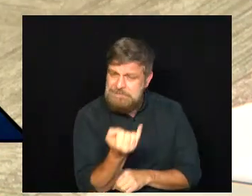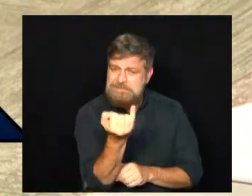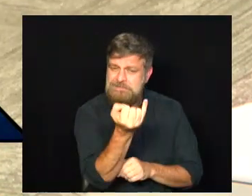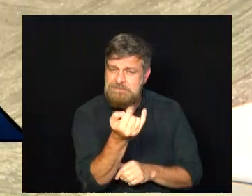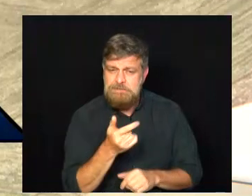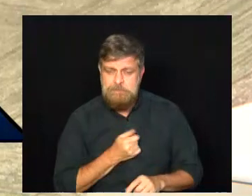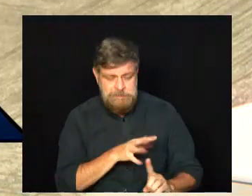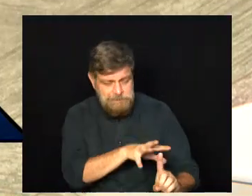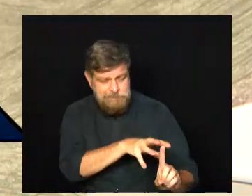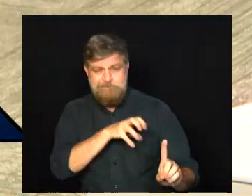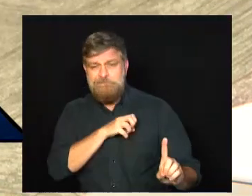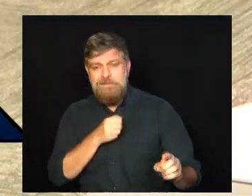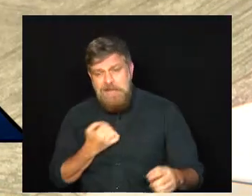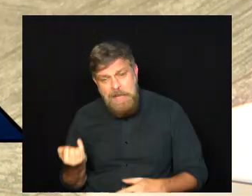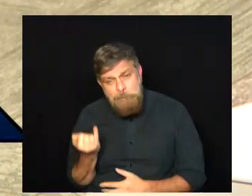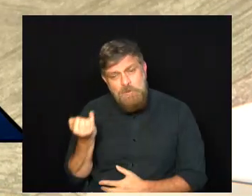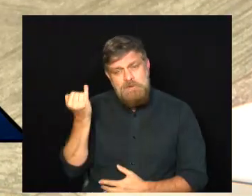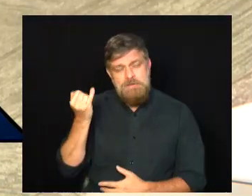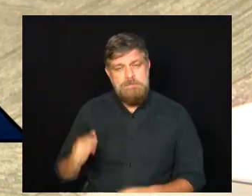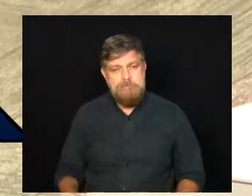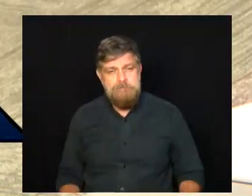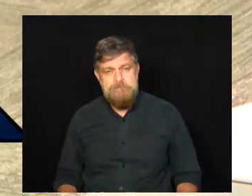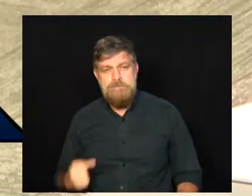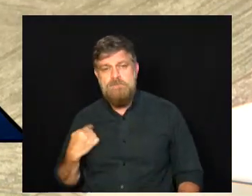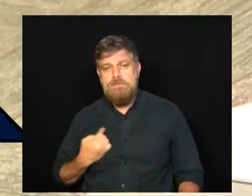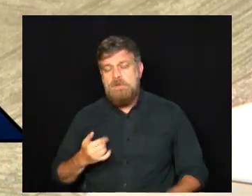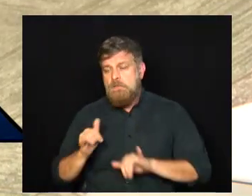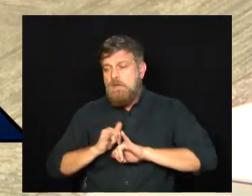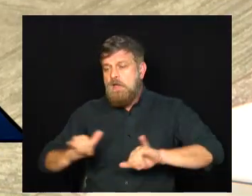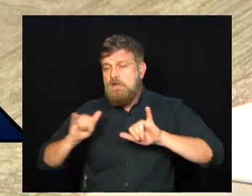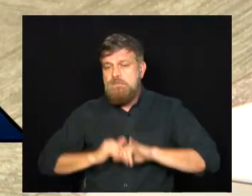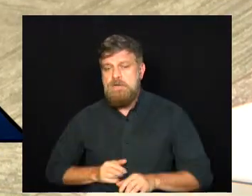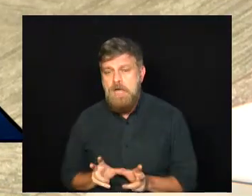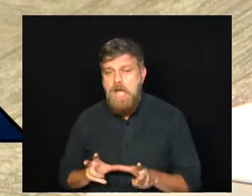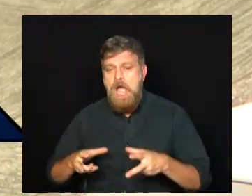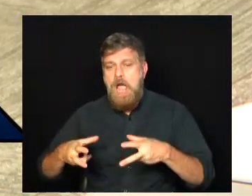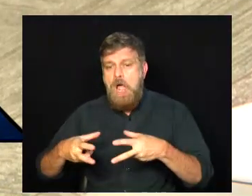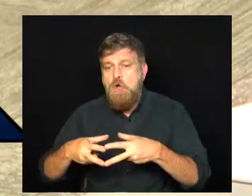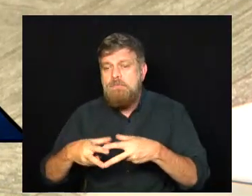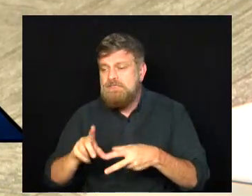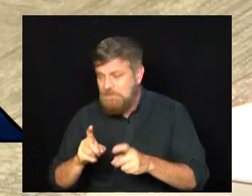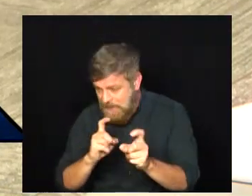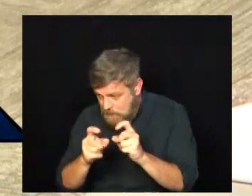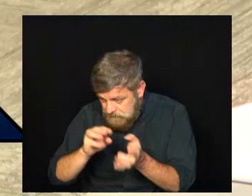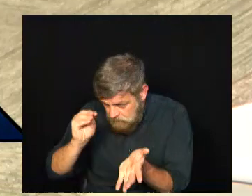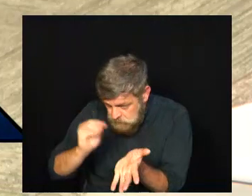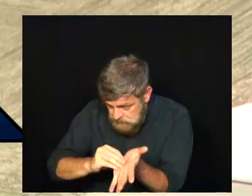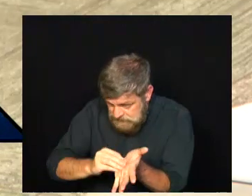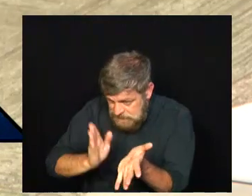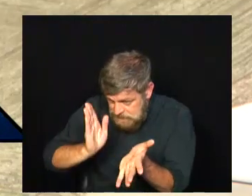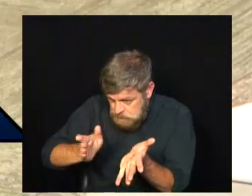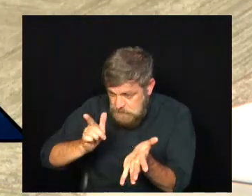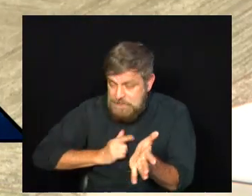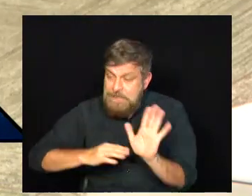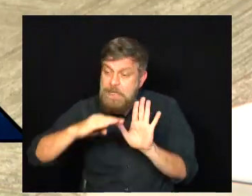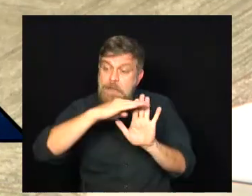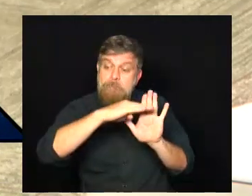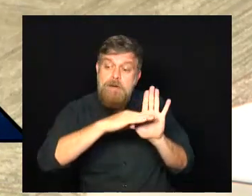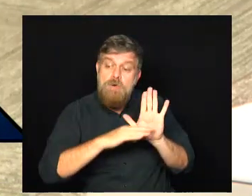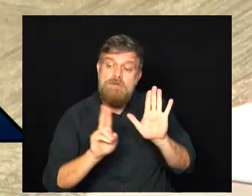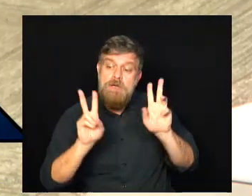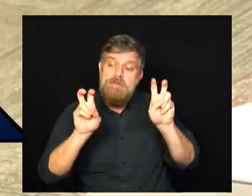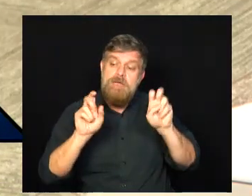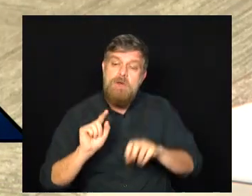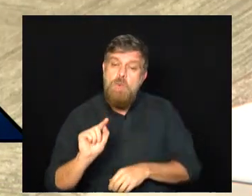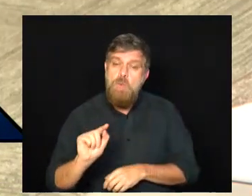todos esses detalhes, né? O que a gente já pode adiantar da agenda da comissão? Tem mais reuniões agendadas e quais pautas estão em questão?